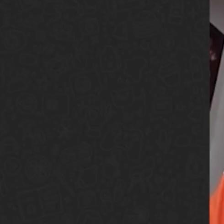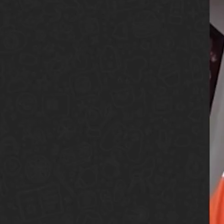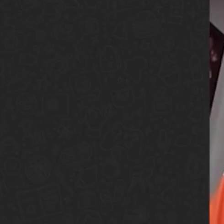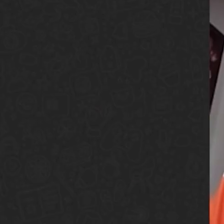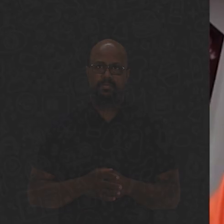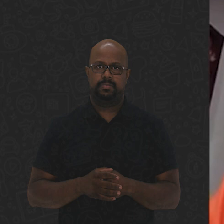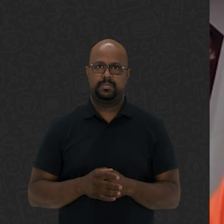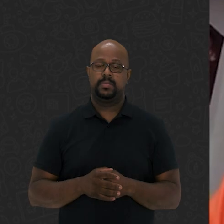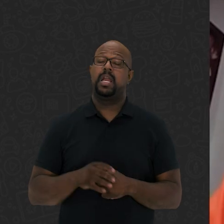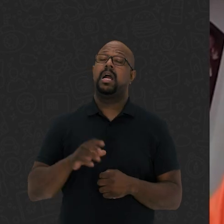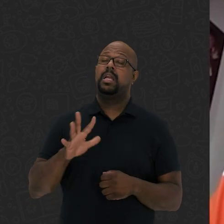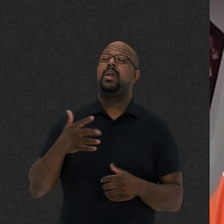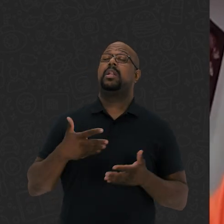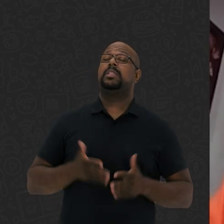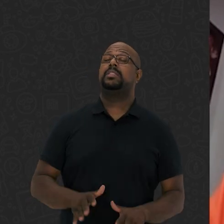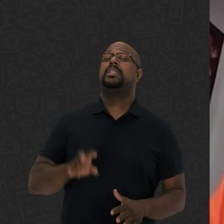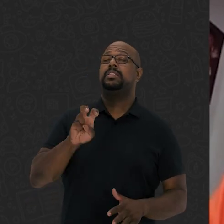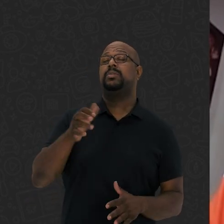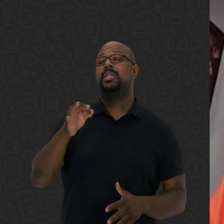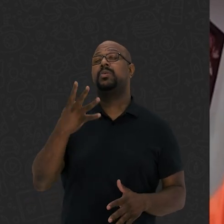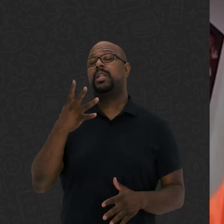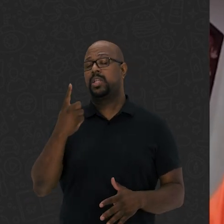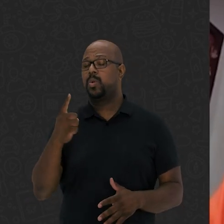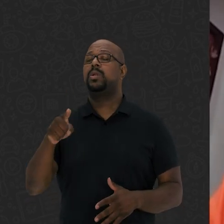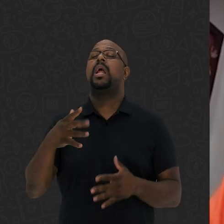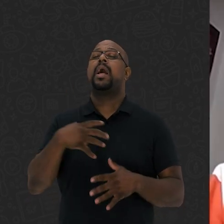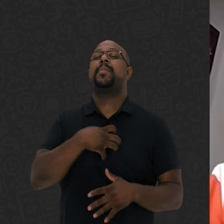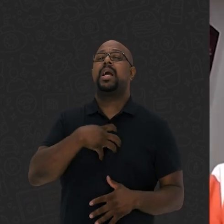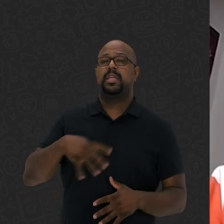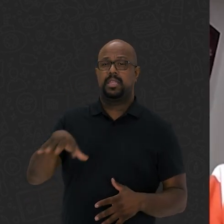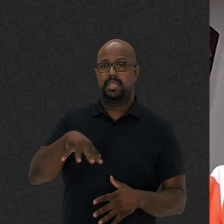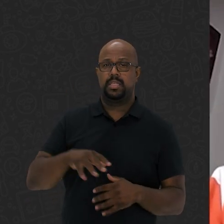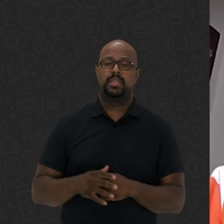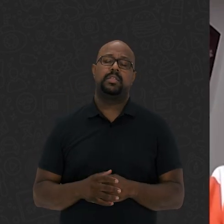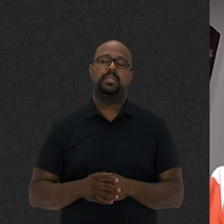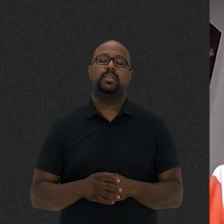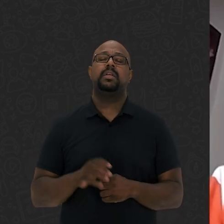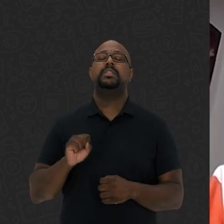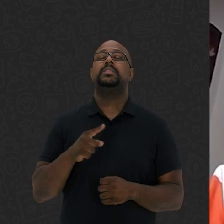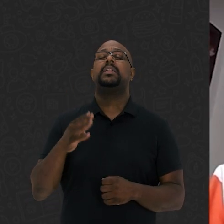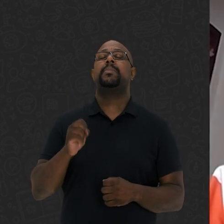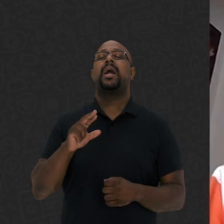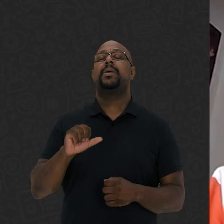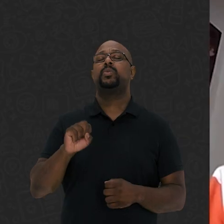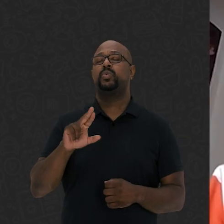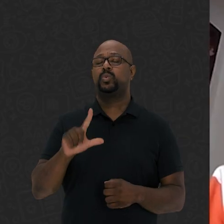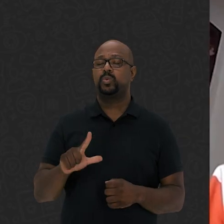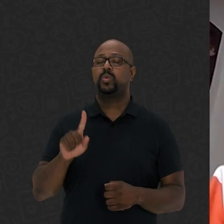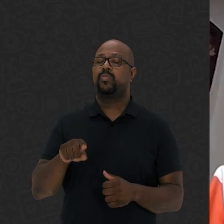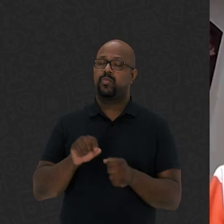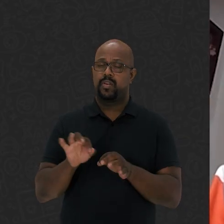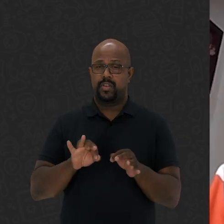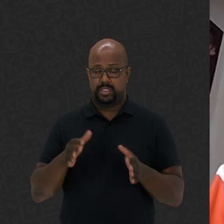Eu nasci em 5 de 10 de 41, na cidade de Cruz das Almas, Bahia. Em Santa Bárbara do Sul,